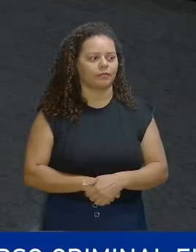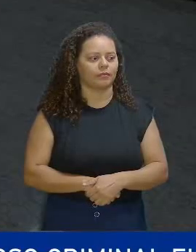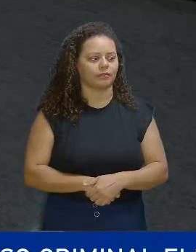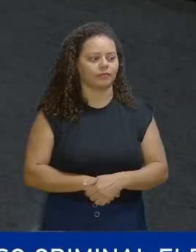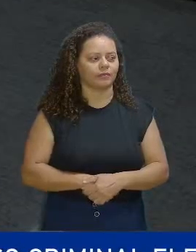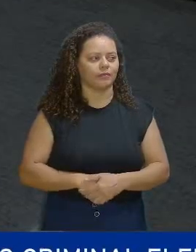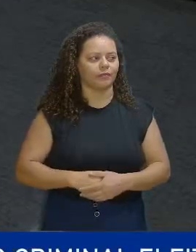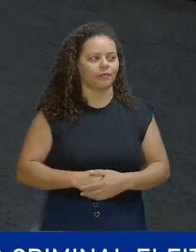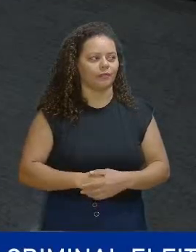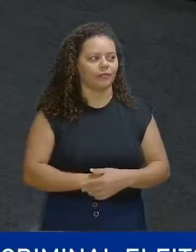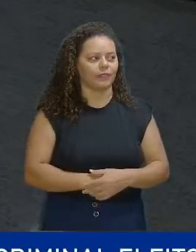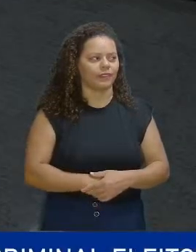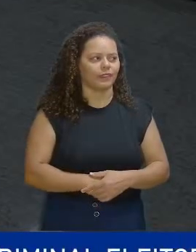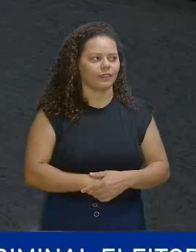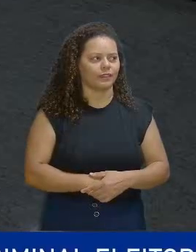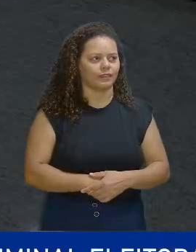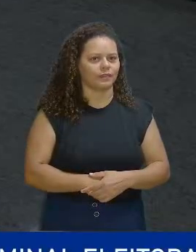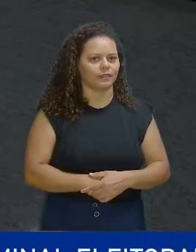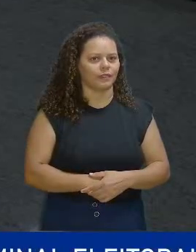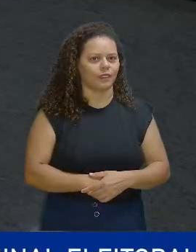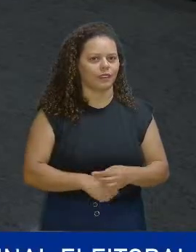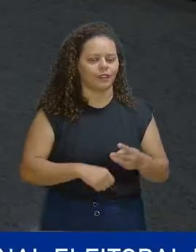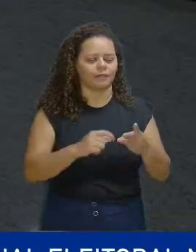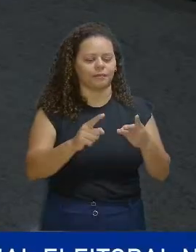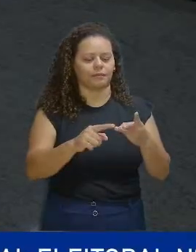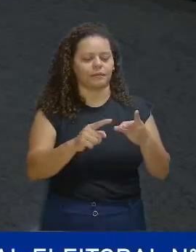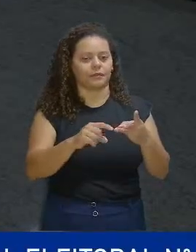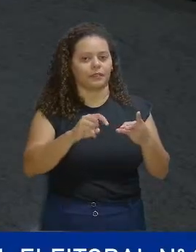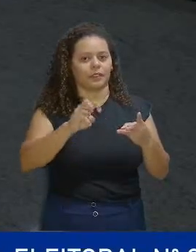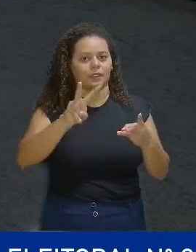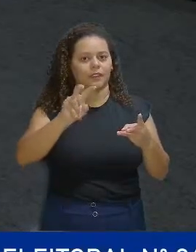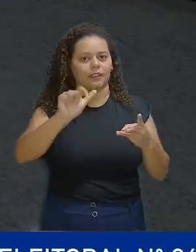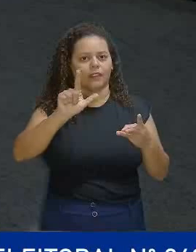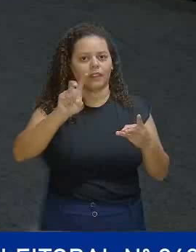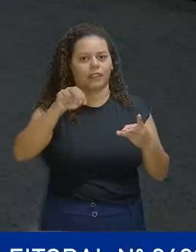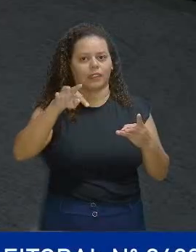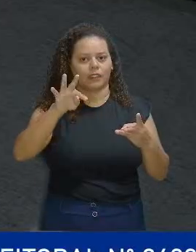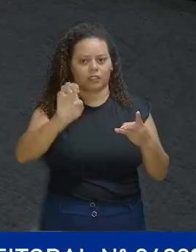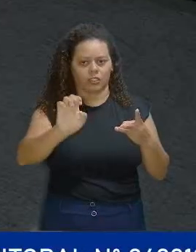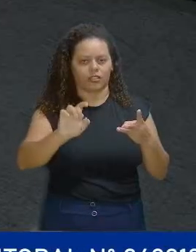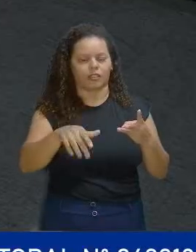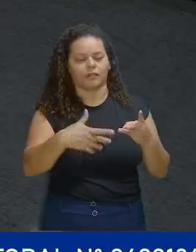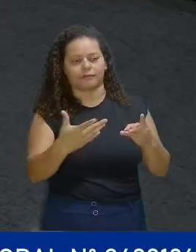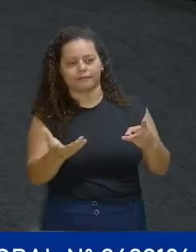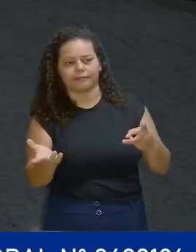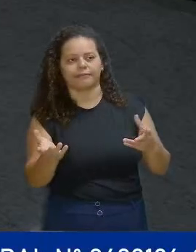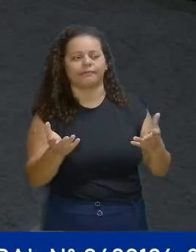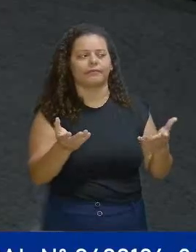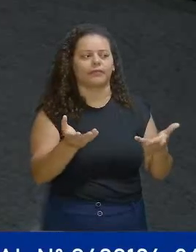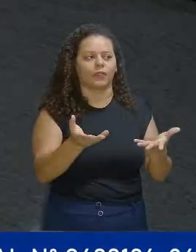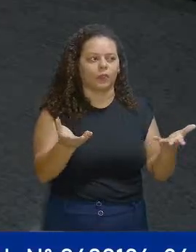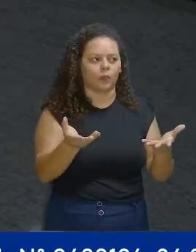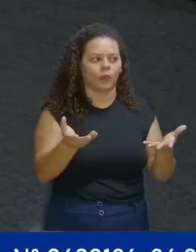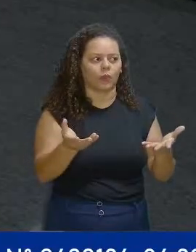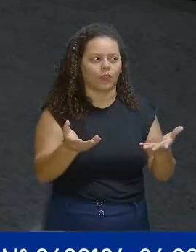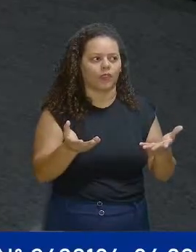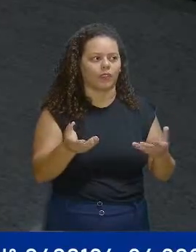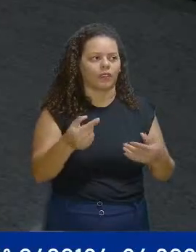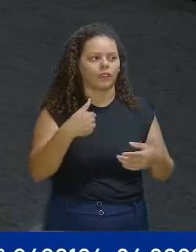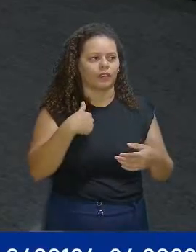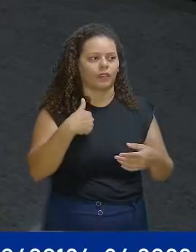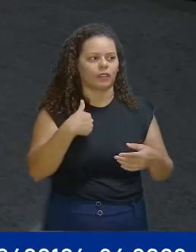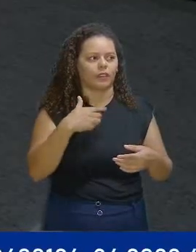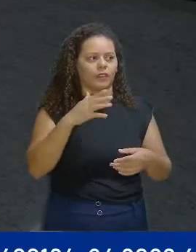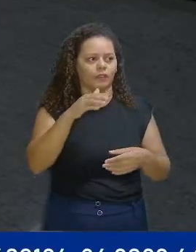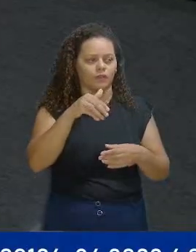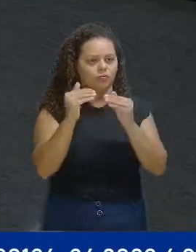Isto é. Então, juiz Rivaldo Valente. Presidente, eminente pares, doutor procurador regional. Senhor presidente,